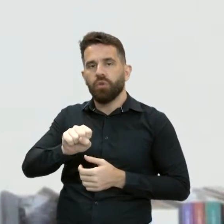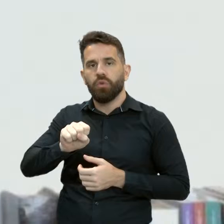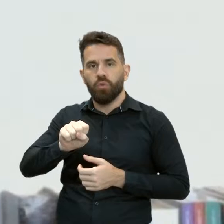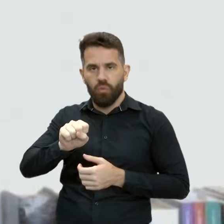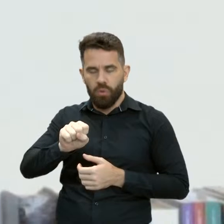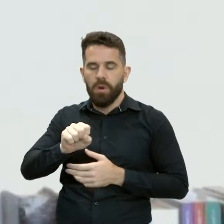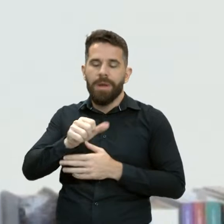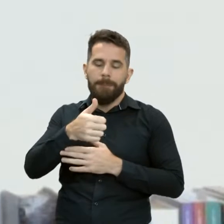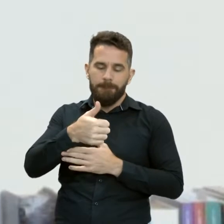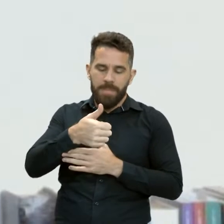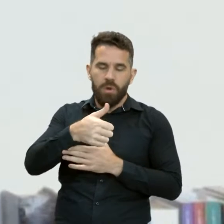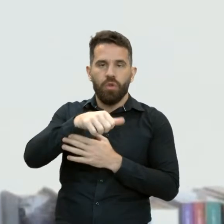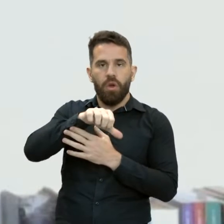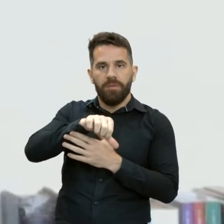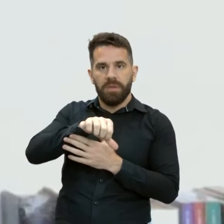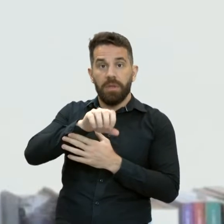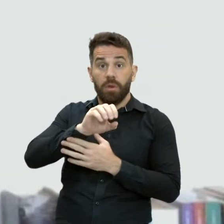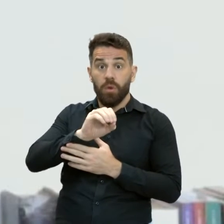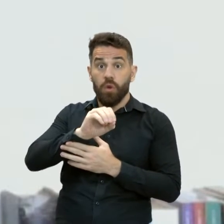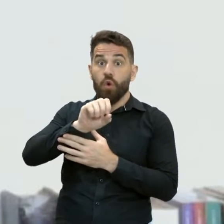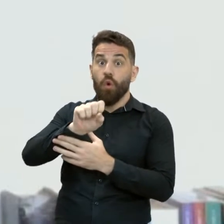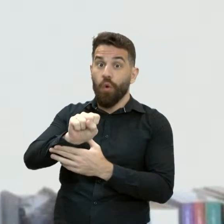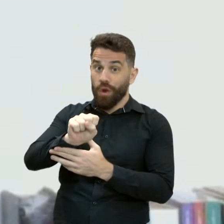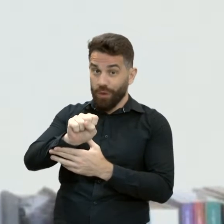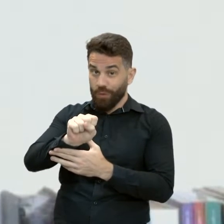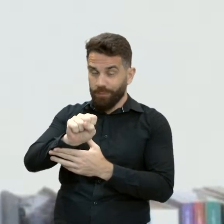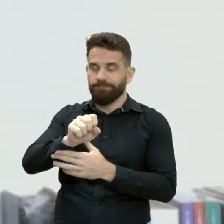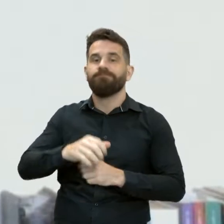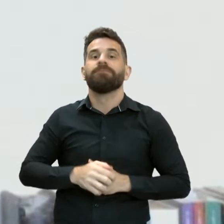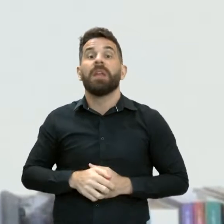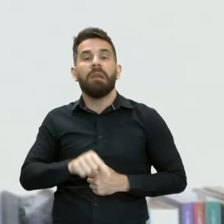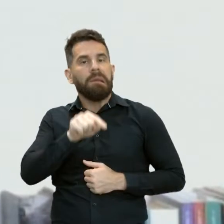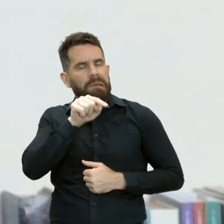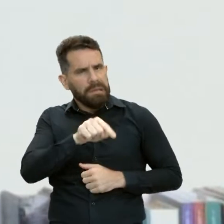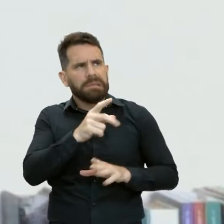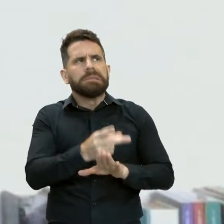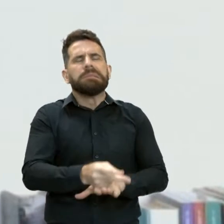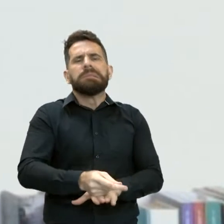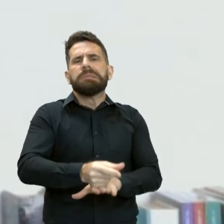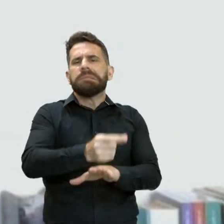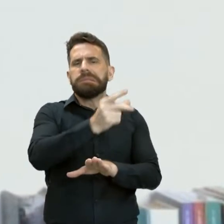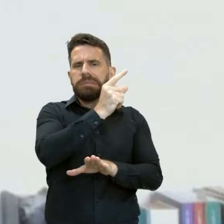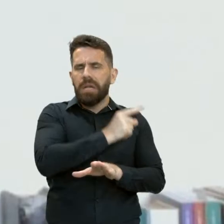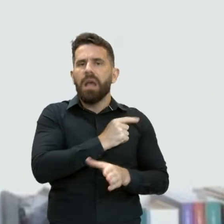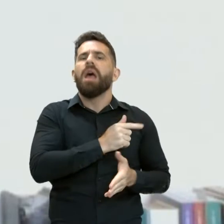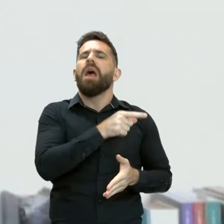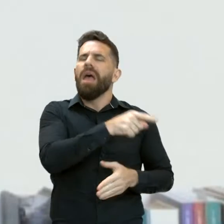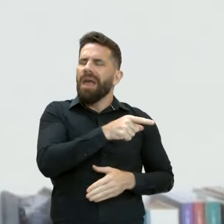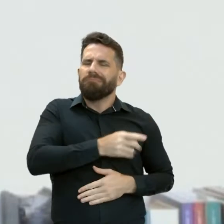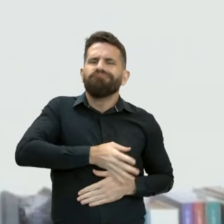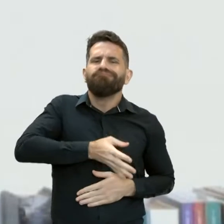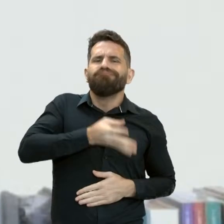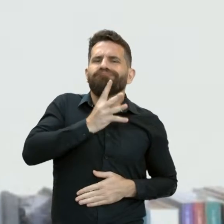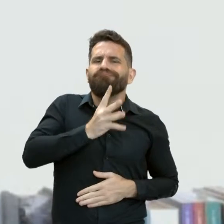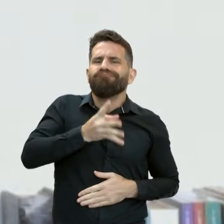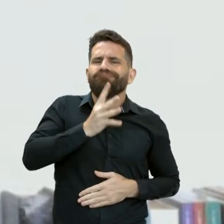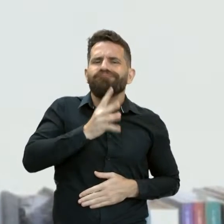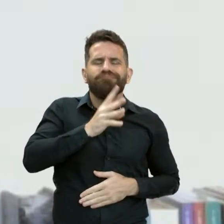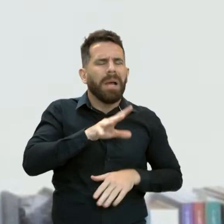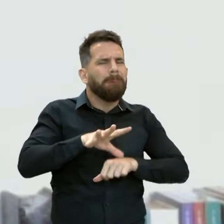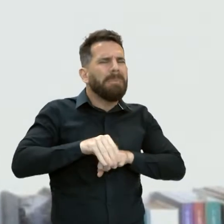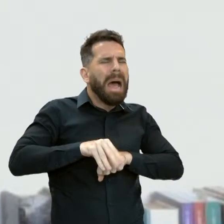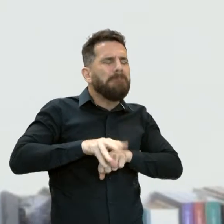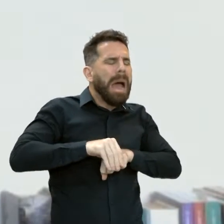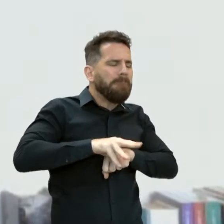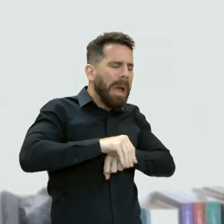e demonstra um conhecimento amplo da literatura vigente naquele momento. Então,